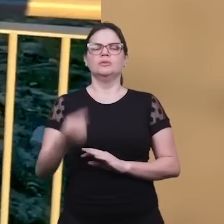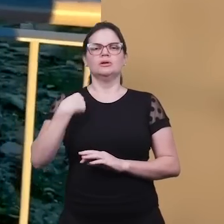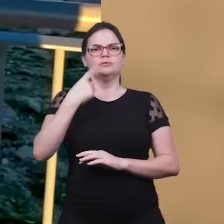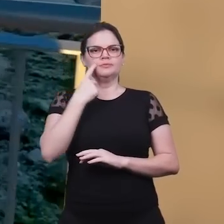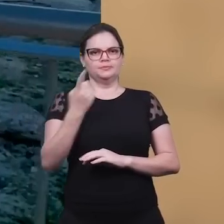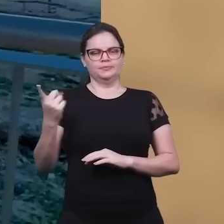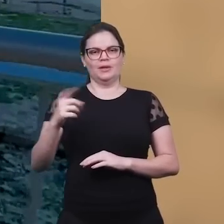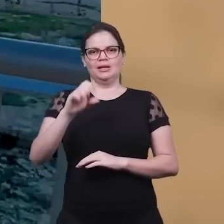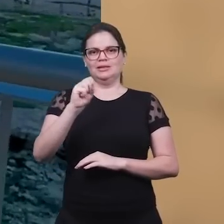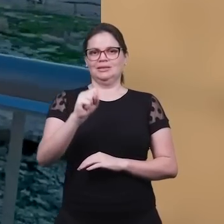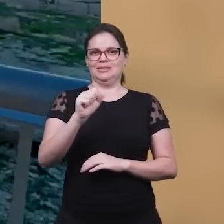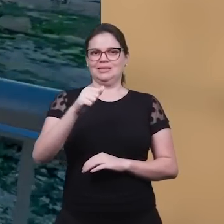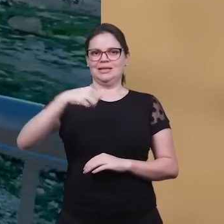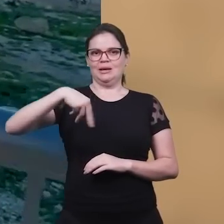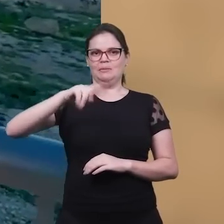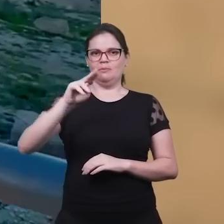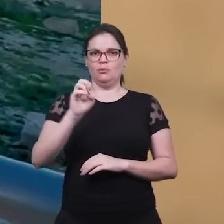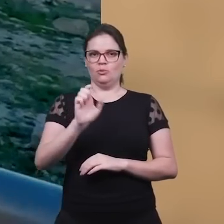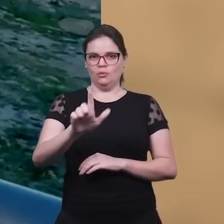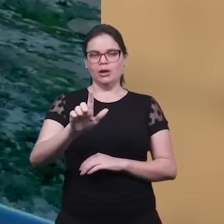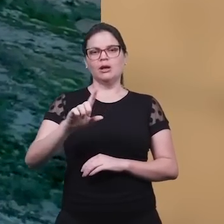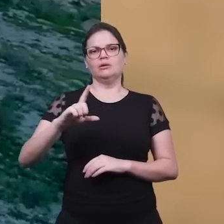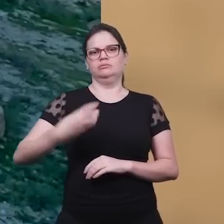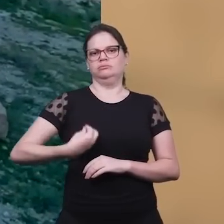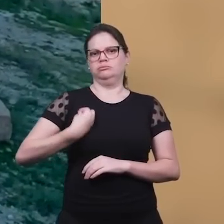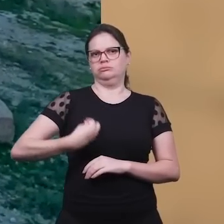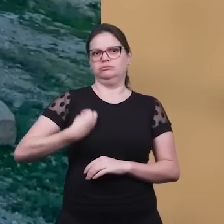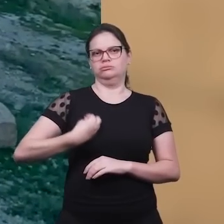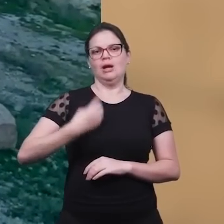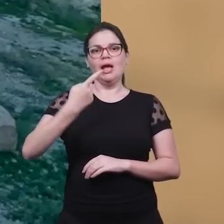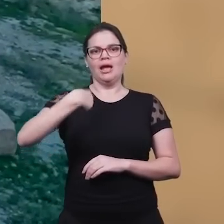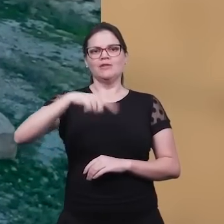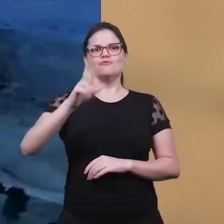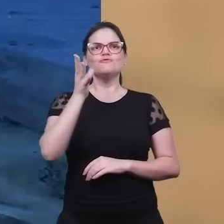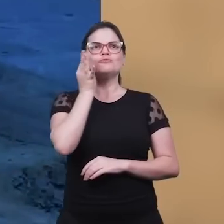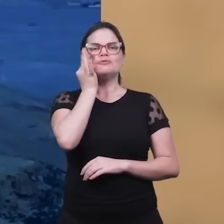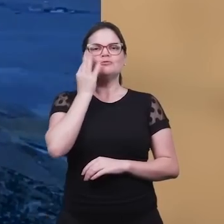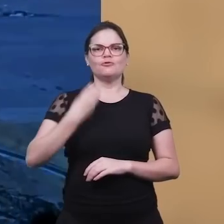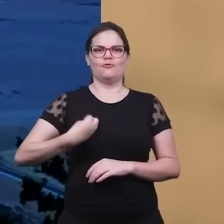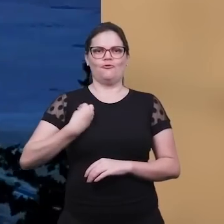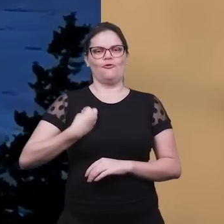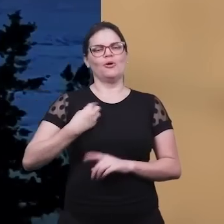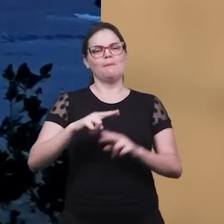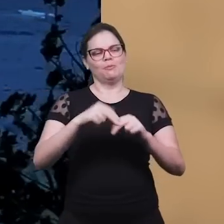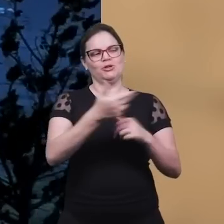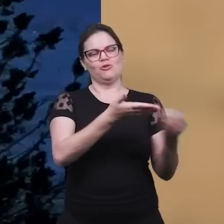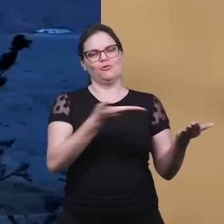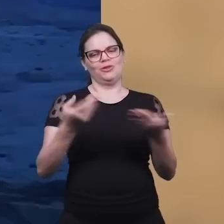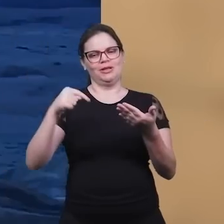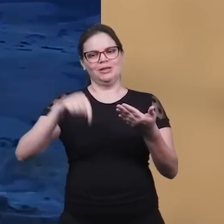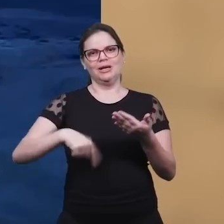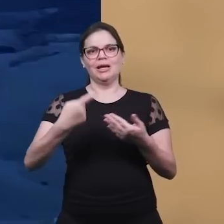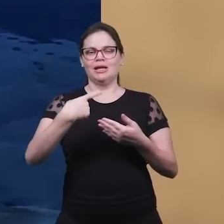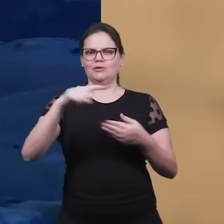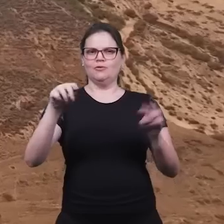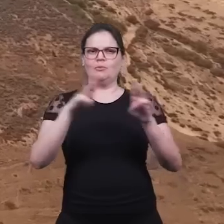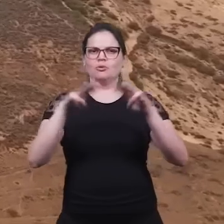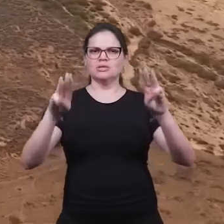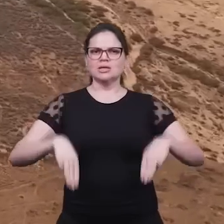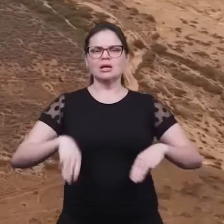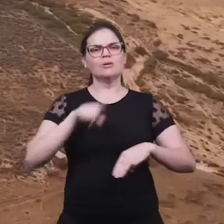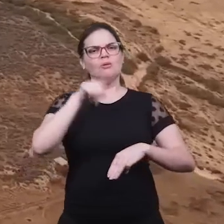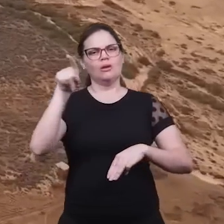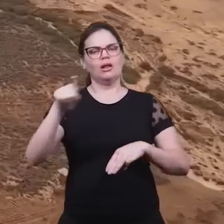Samuel ele percorreu essa trajetória, né? Então por isso que o Samuel está aqui. Ele esteve no